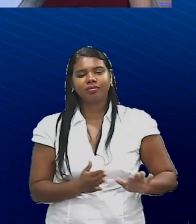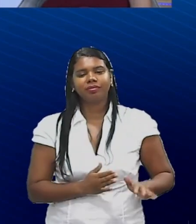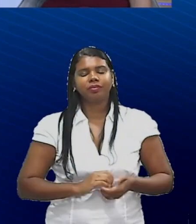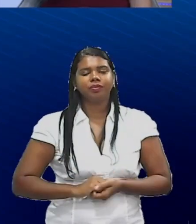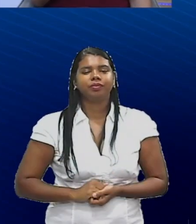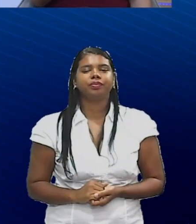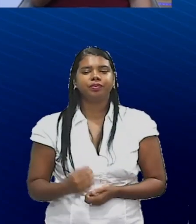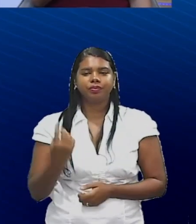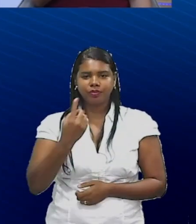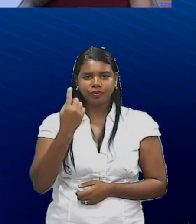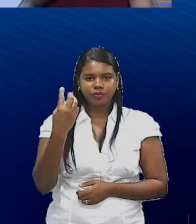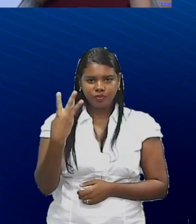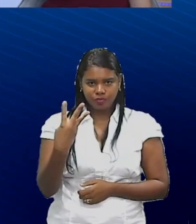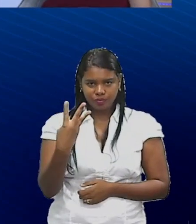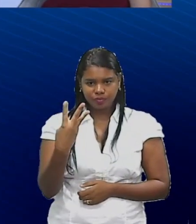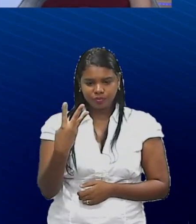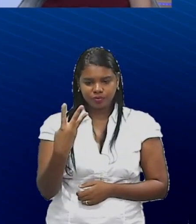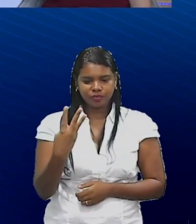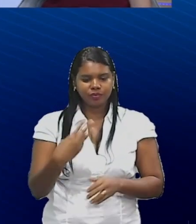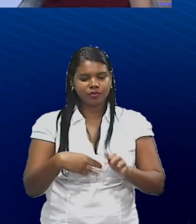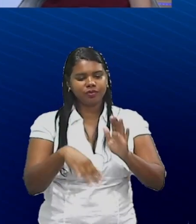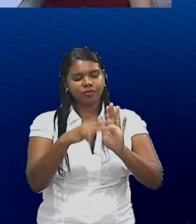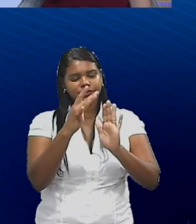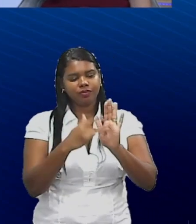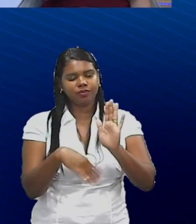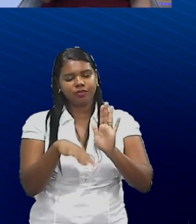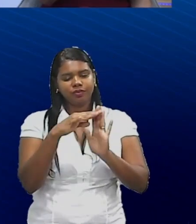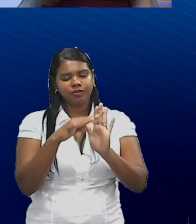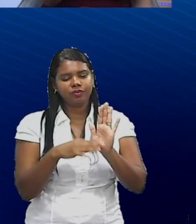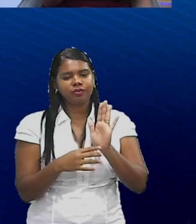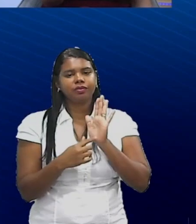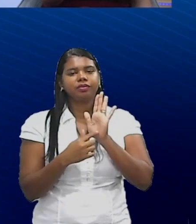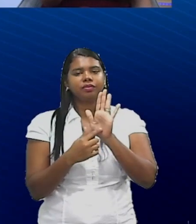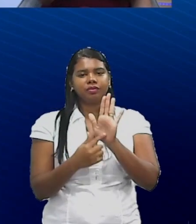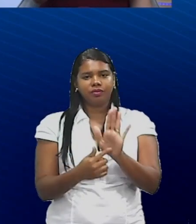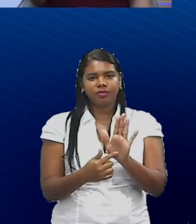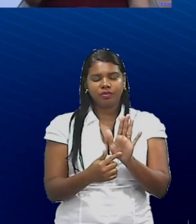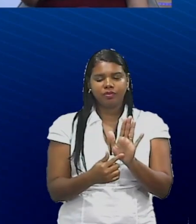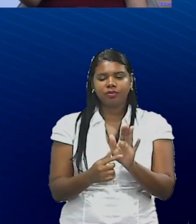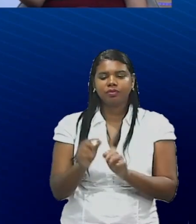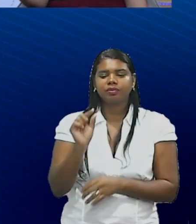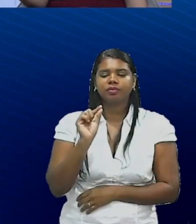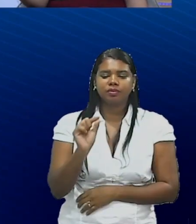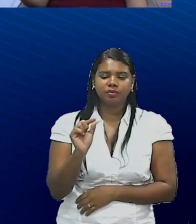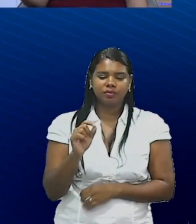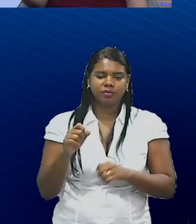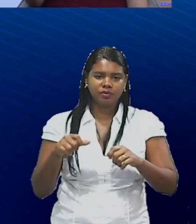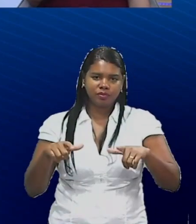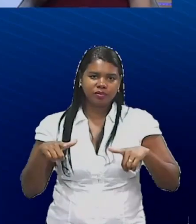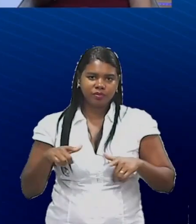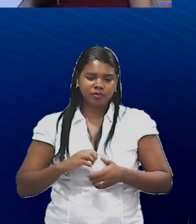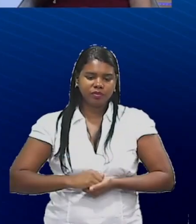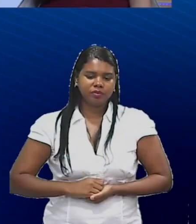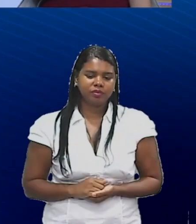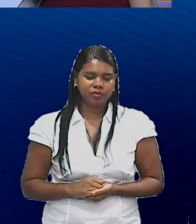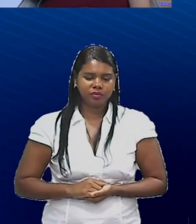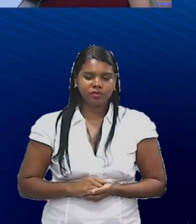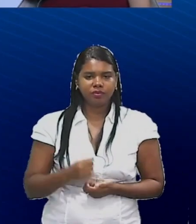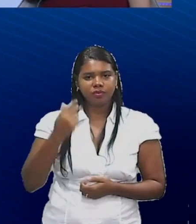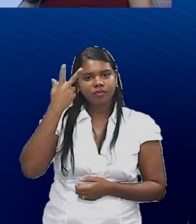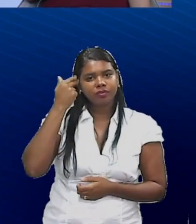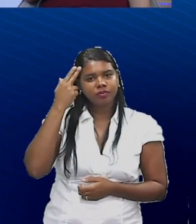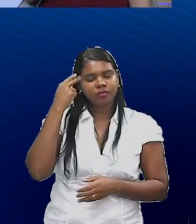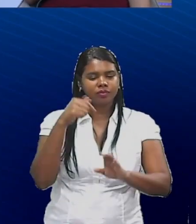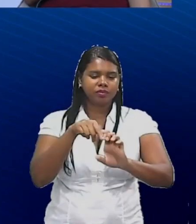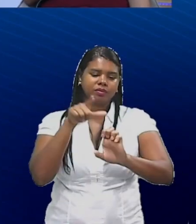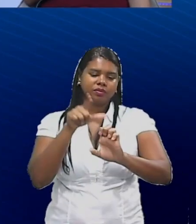única dessas 3 que estão sendo apresentadas que confere o quê? Uma certificação. Naturalmente que a empresa ela